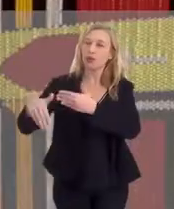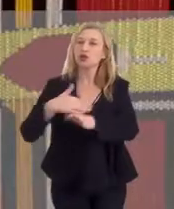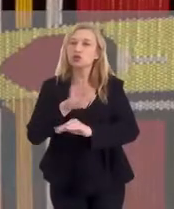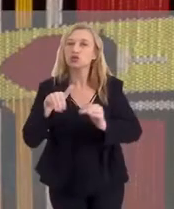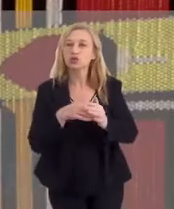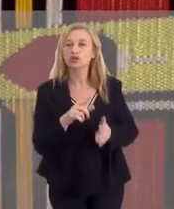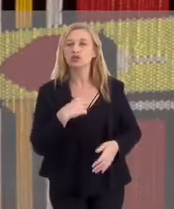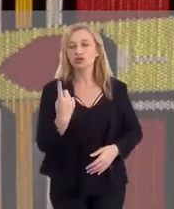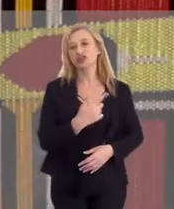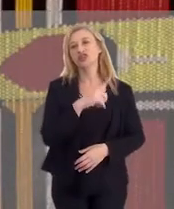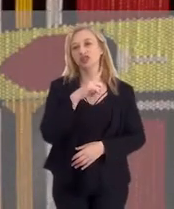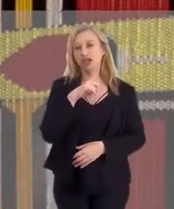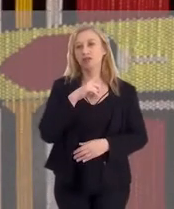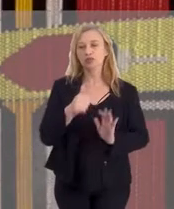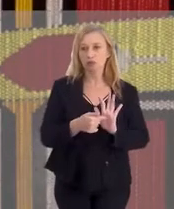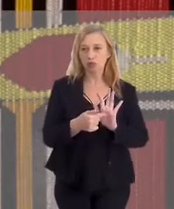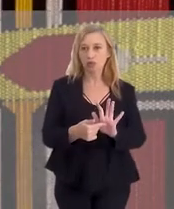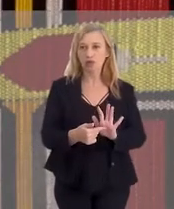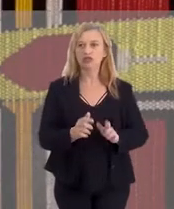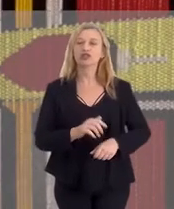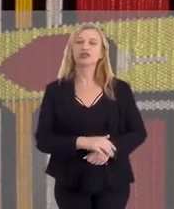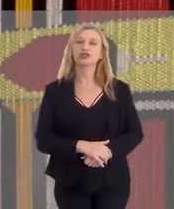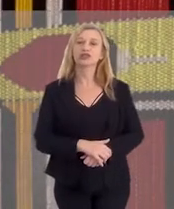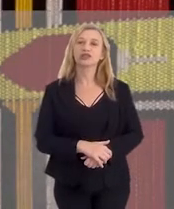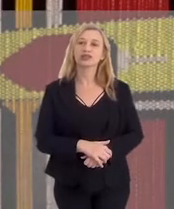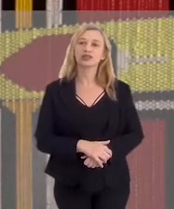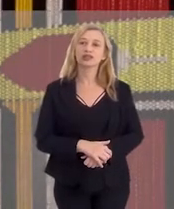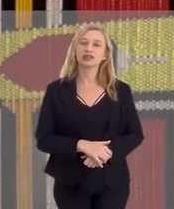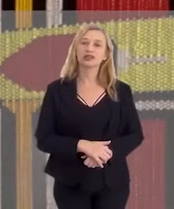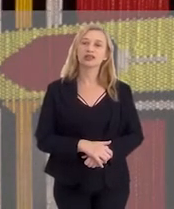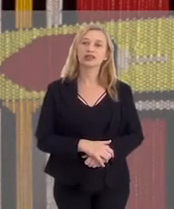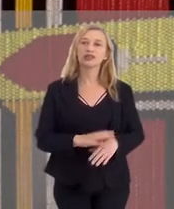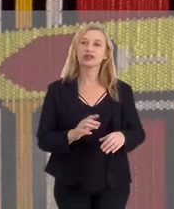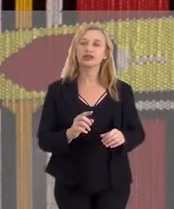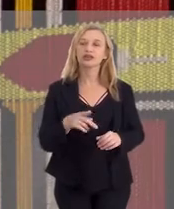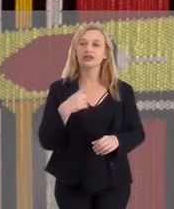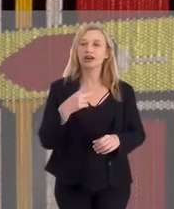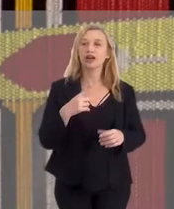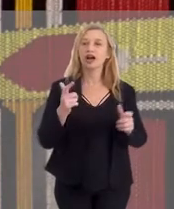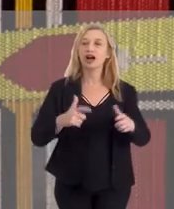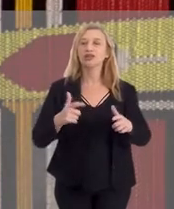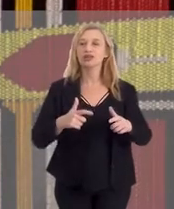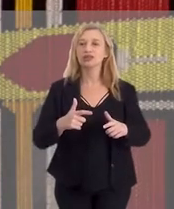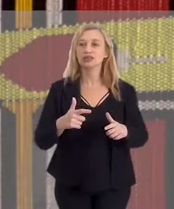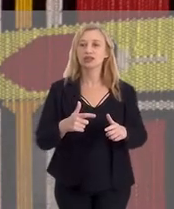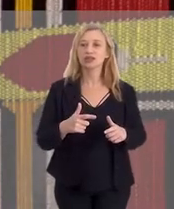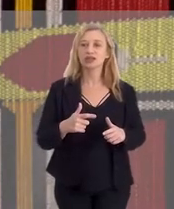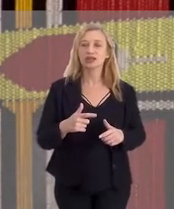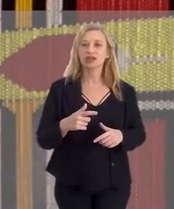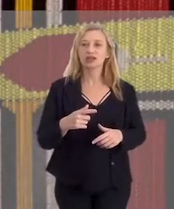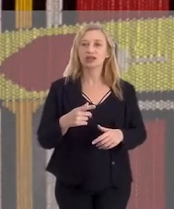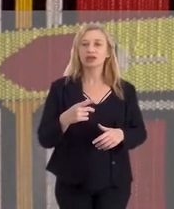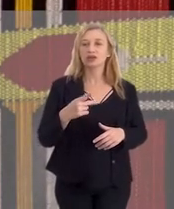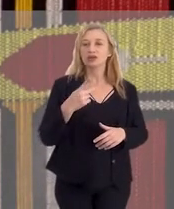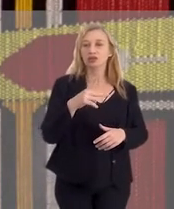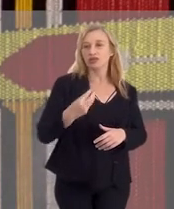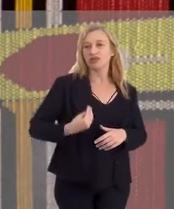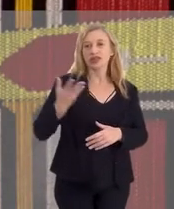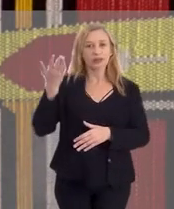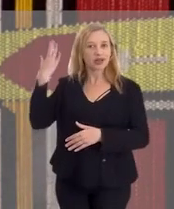temos a raiz indígena. Uma hora ela se mostra, ela se manifesta, ela diz qual é, aonde está o teu antepassado